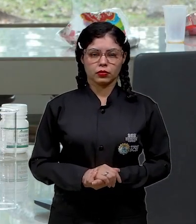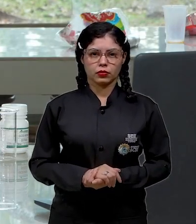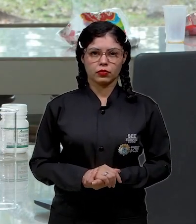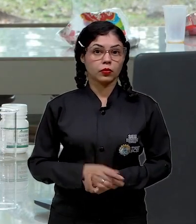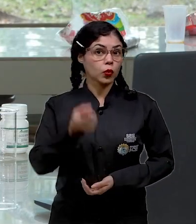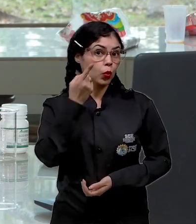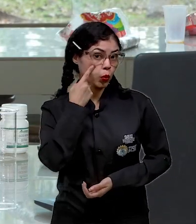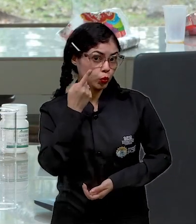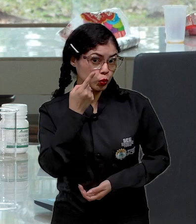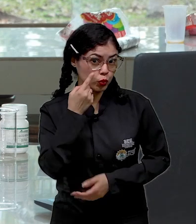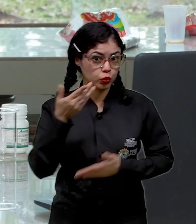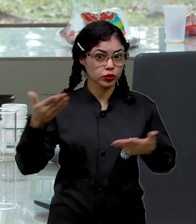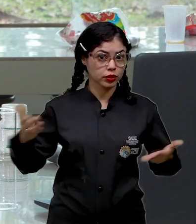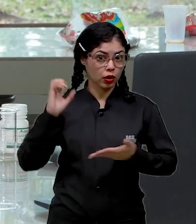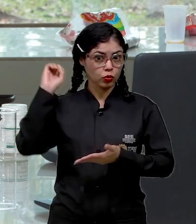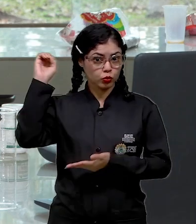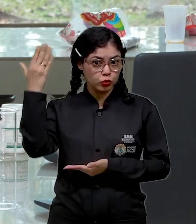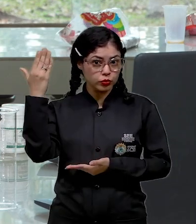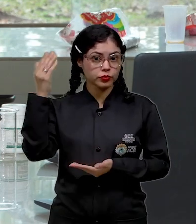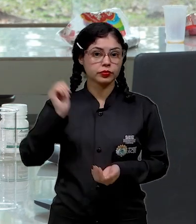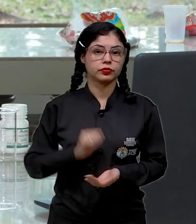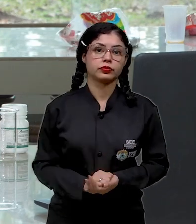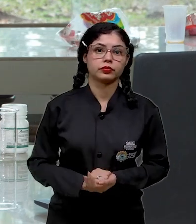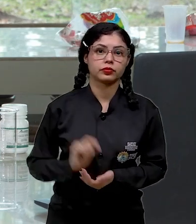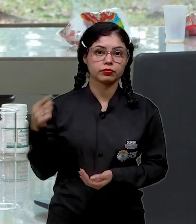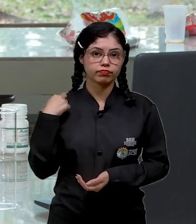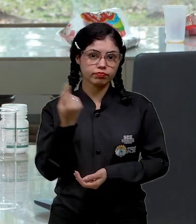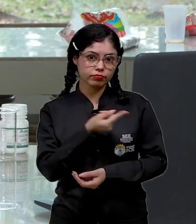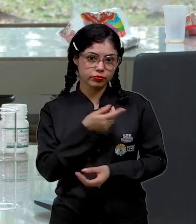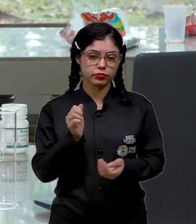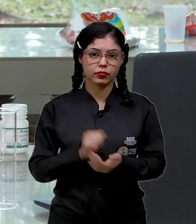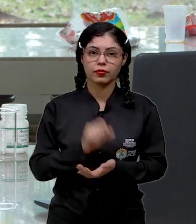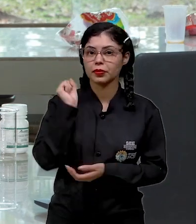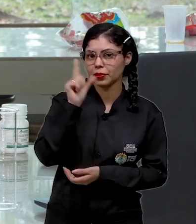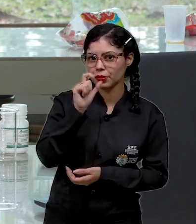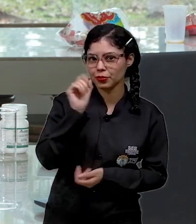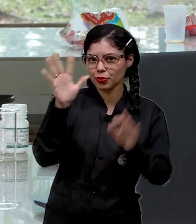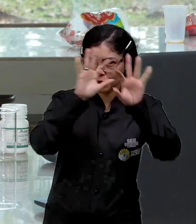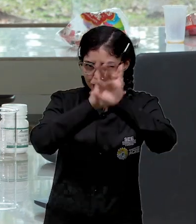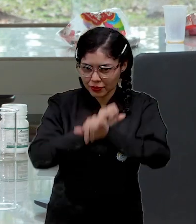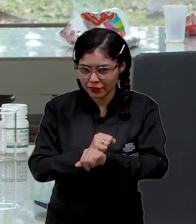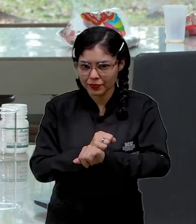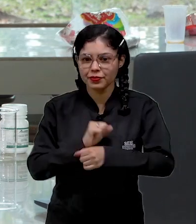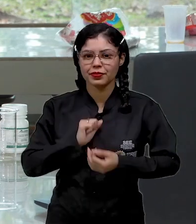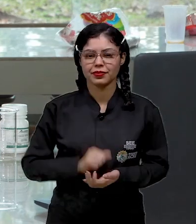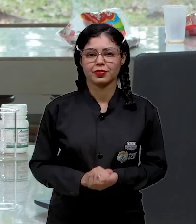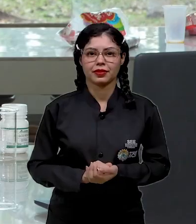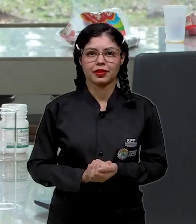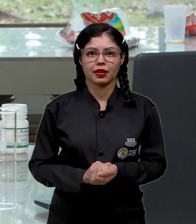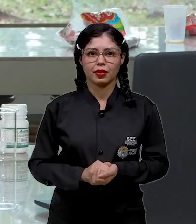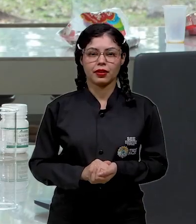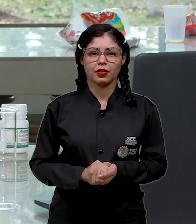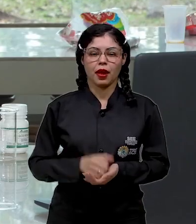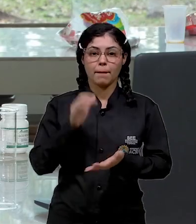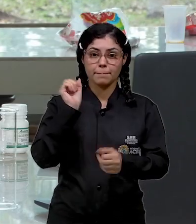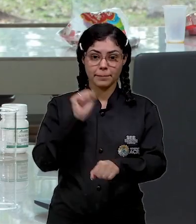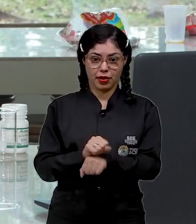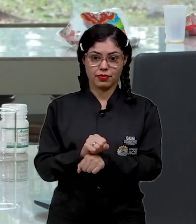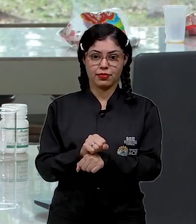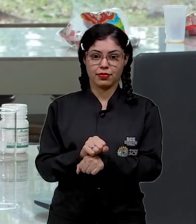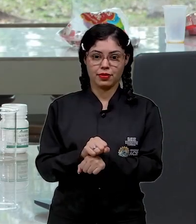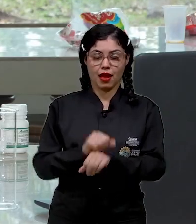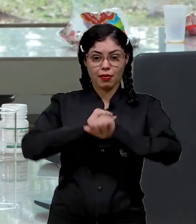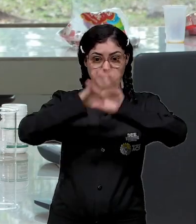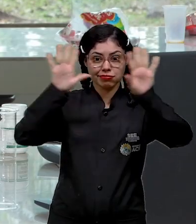Olha só o que aconteceu, gente. Então, a nossa solução ela estava azul escura e aí a gente deixou ela um pouquinho em repouso, ela ficou o quê? Ela